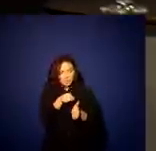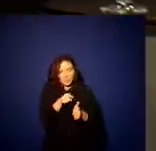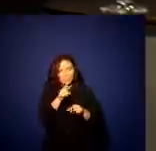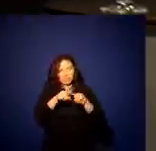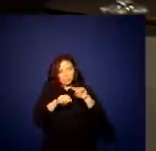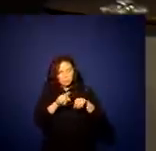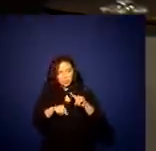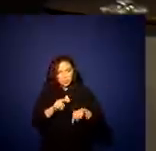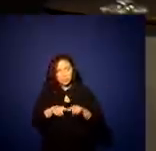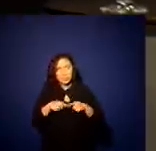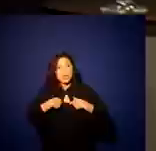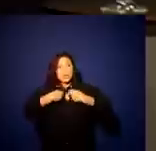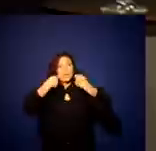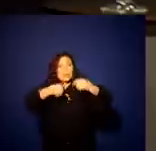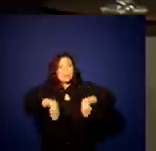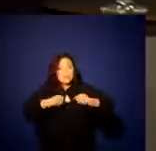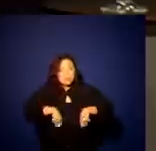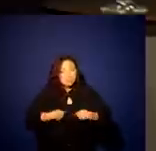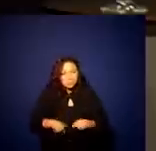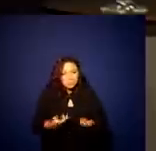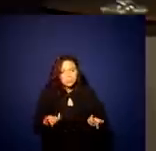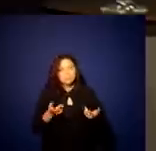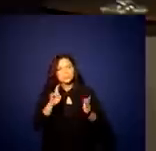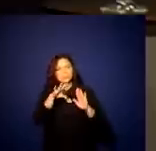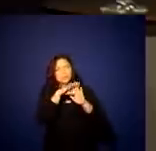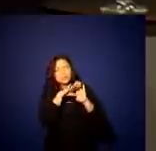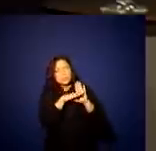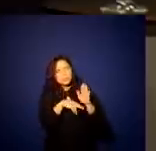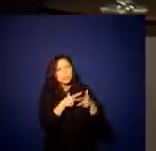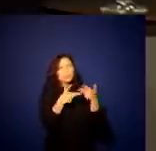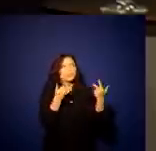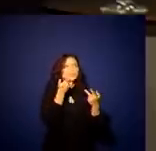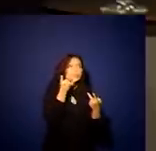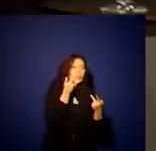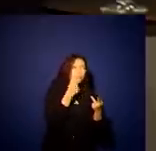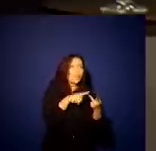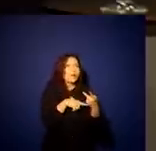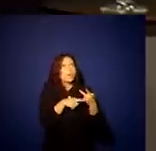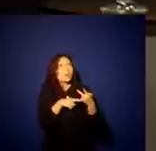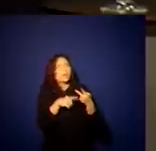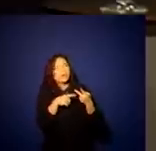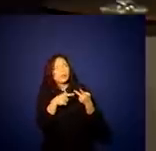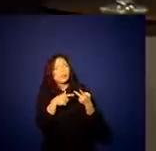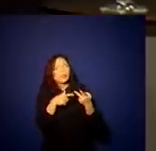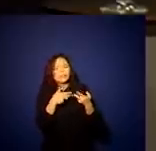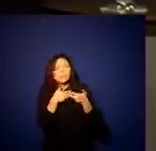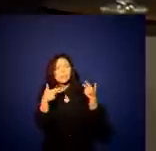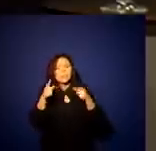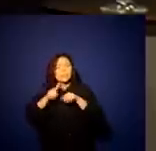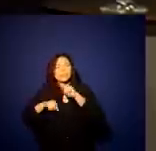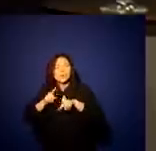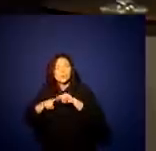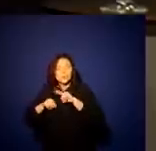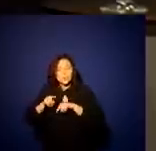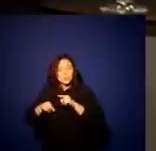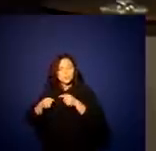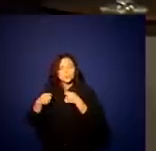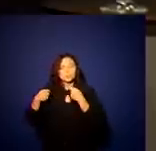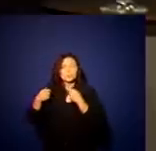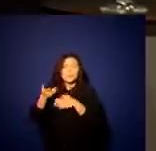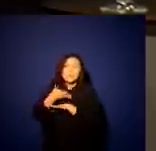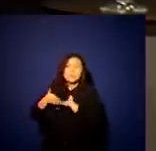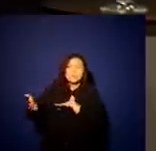discricionário de eletroeletrônico linha branca é um segmento